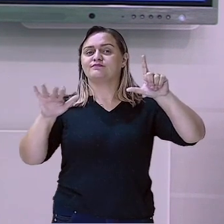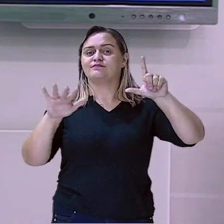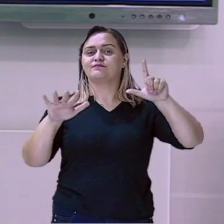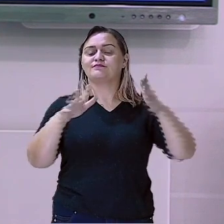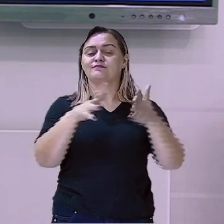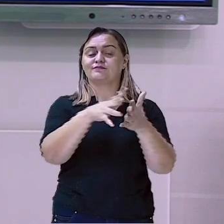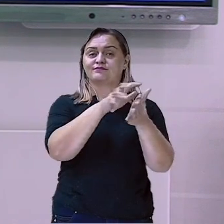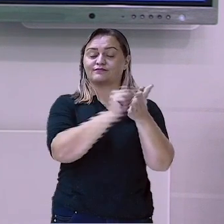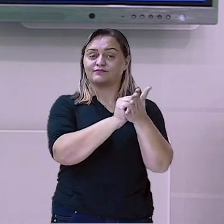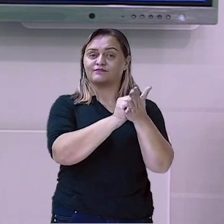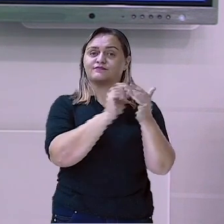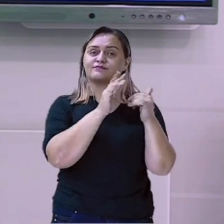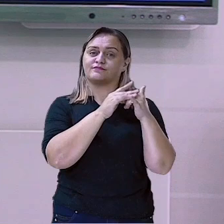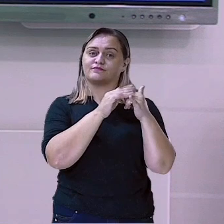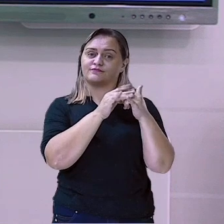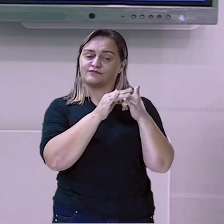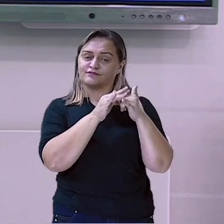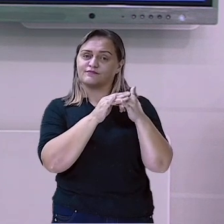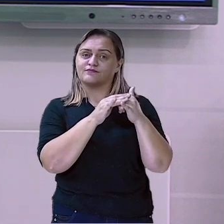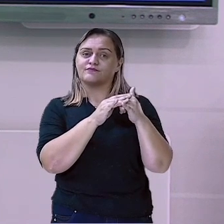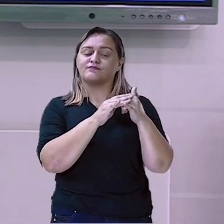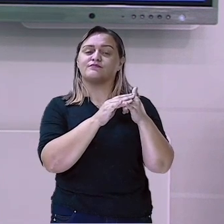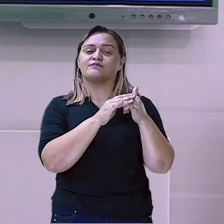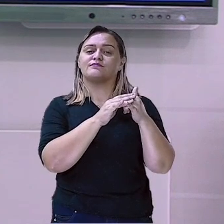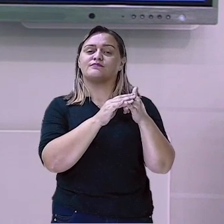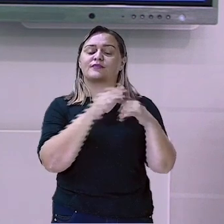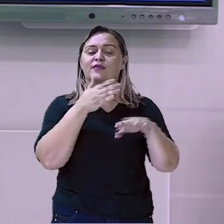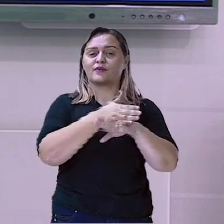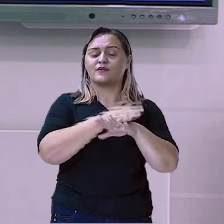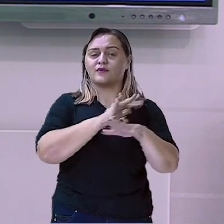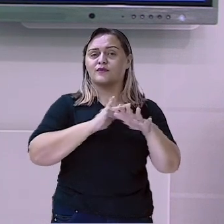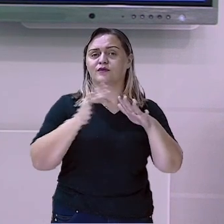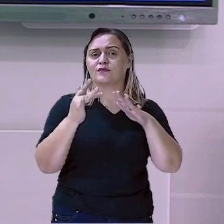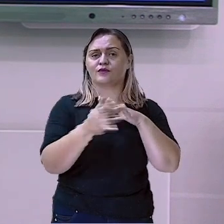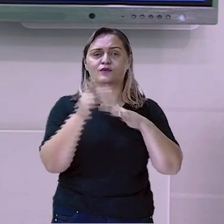se inscreva em nosso canal do YouTube e acesse nossas redes